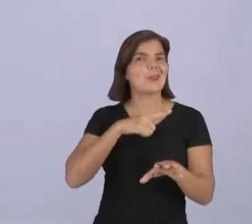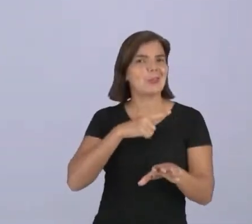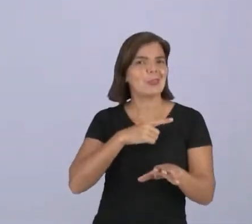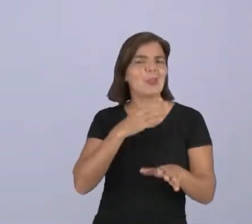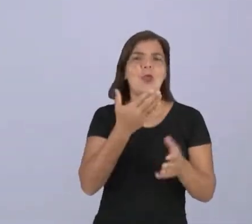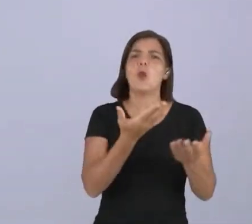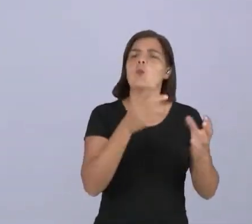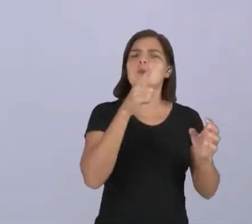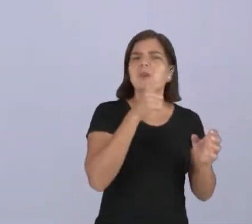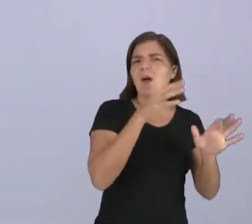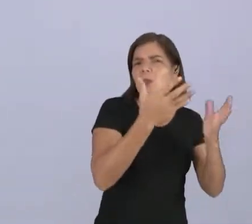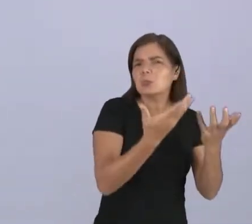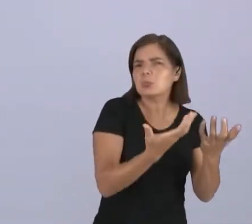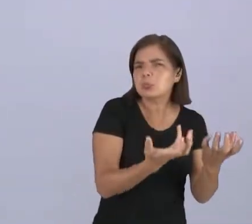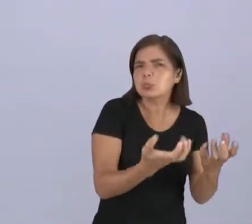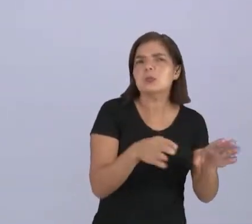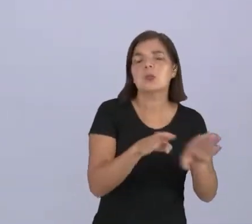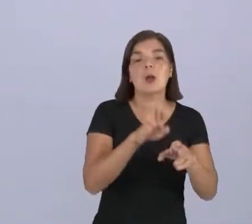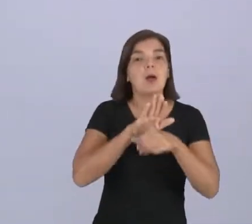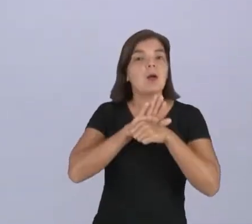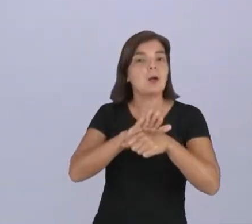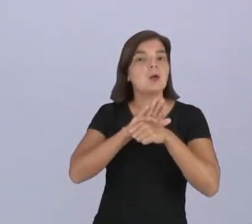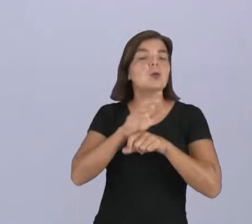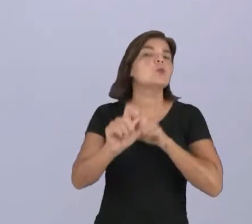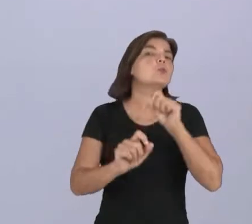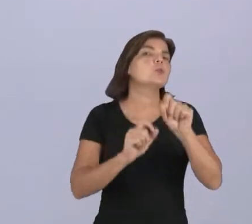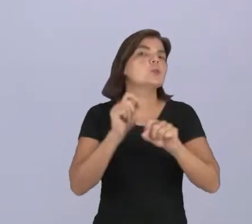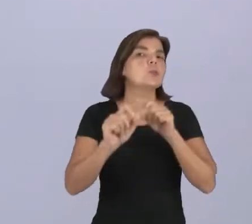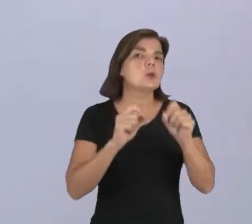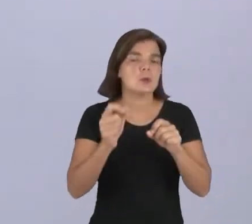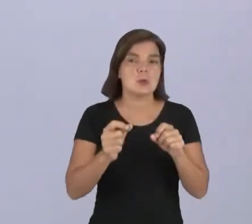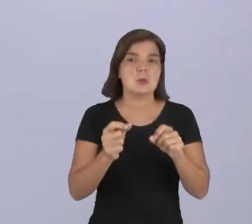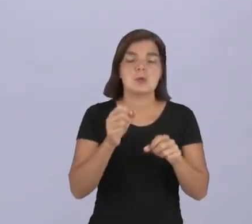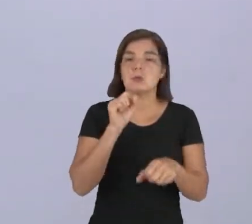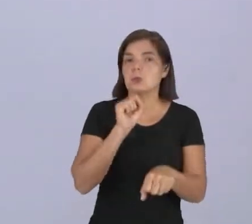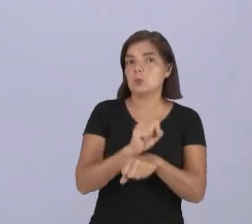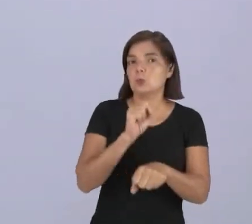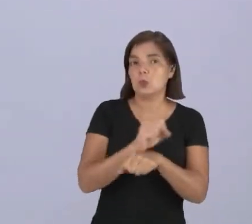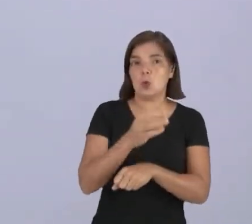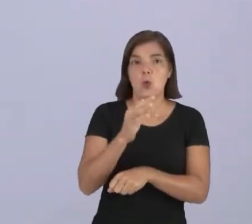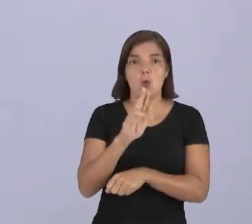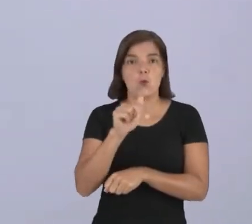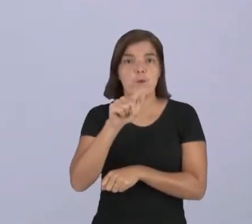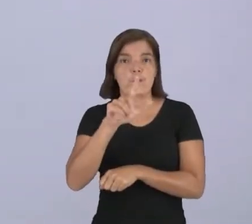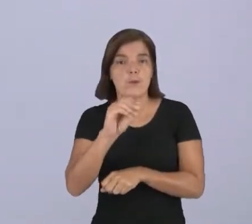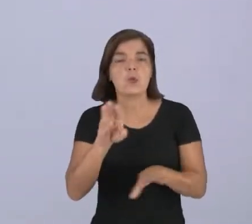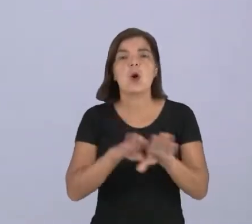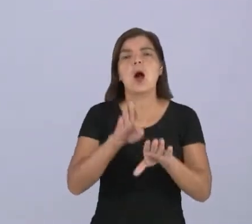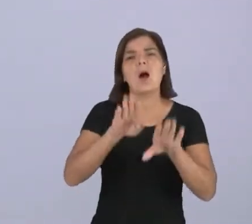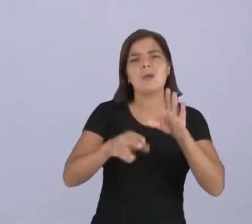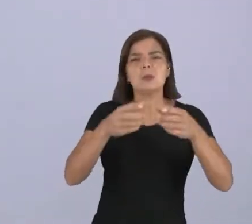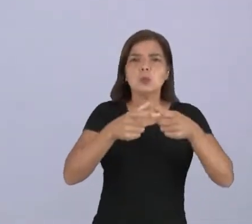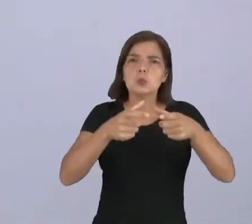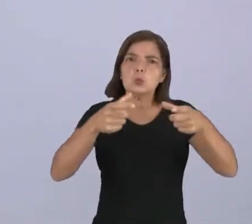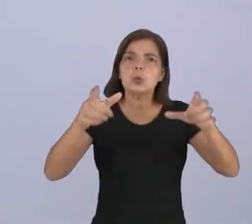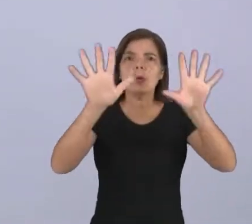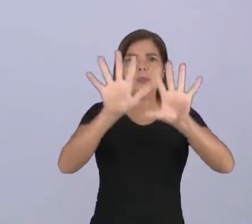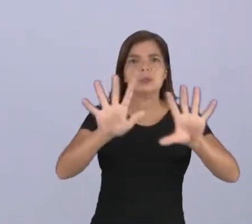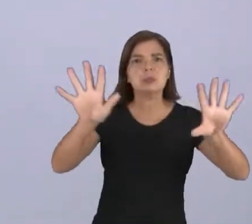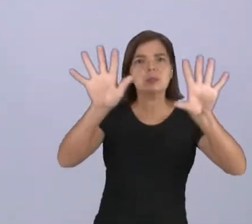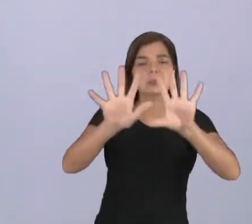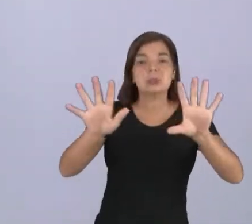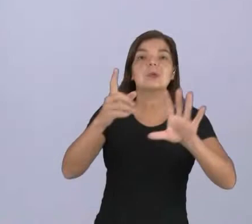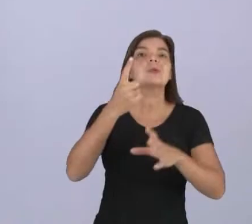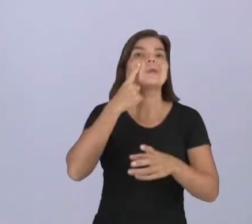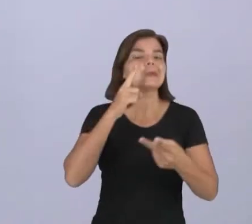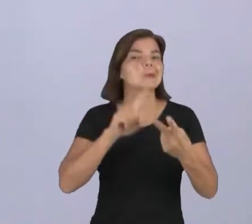a umidade aí, a gente vai estar ajudando os esporos de fungos, às vezes a estar se espalhando pelo ar.